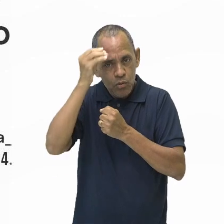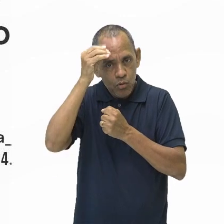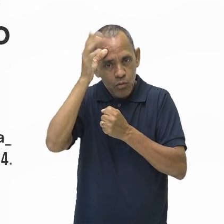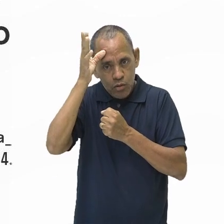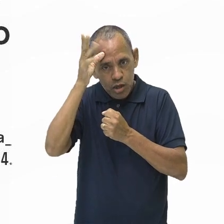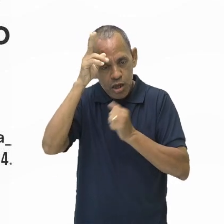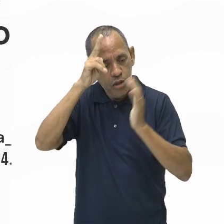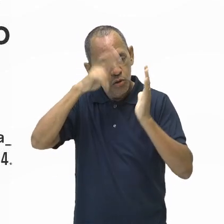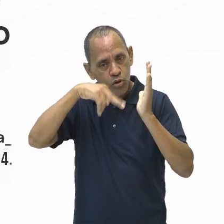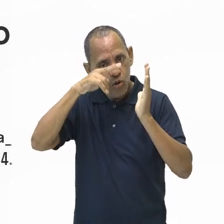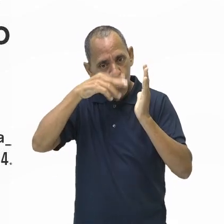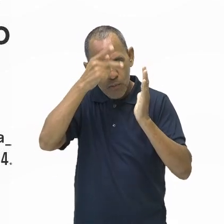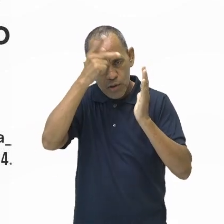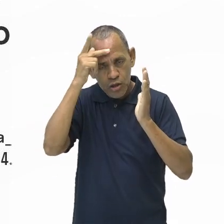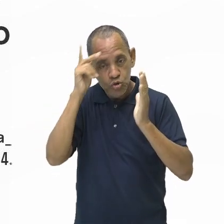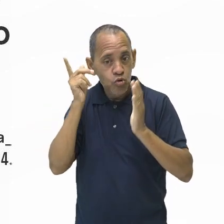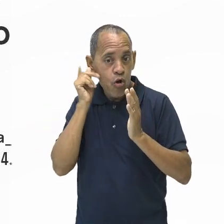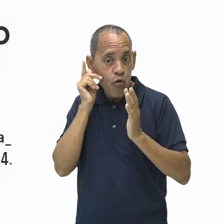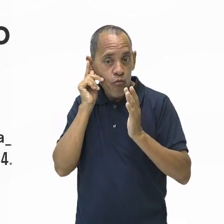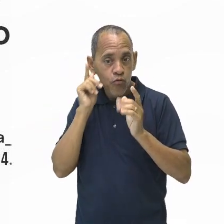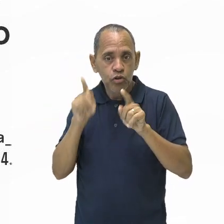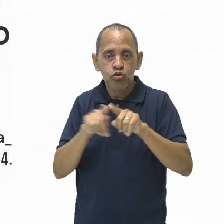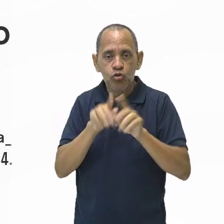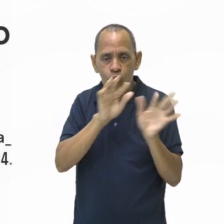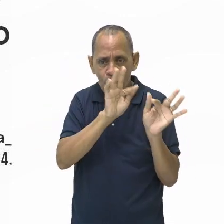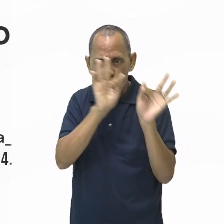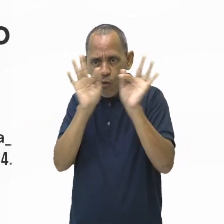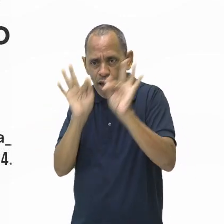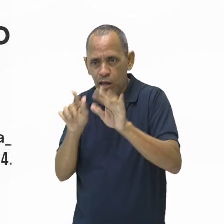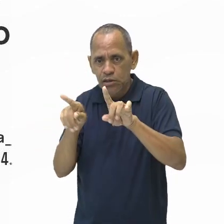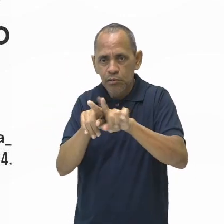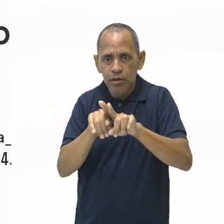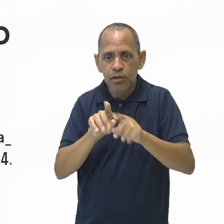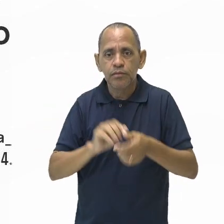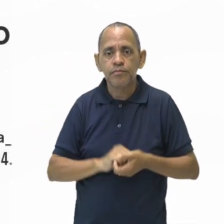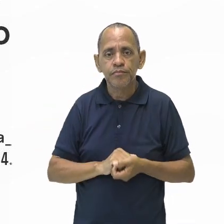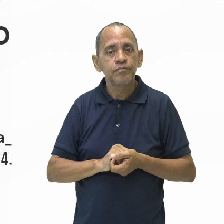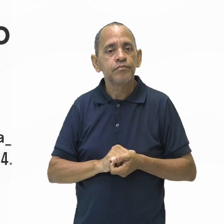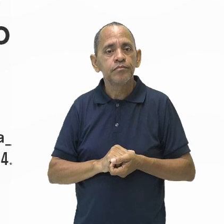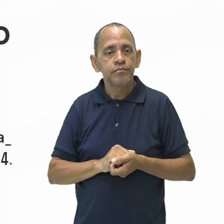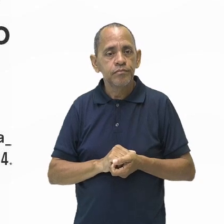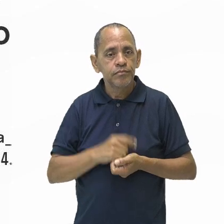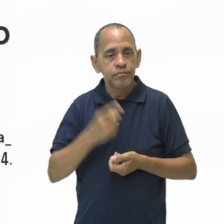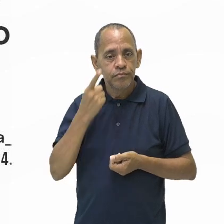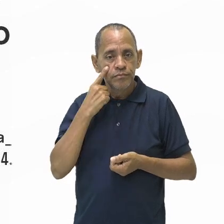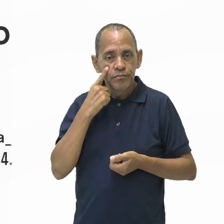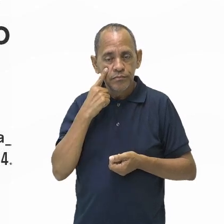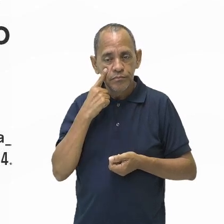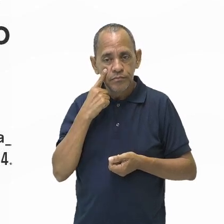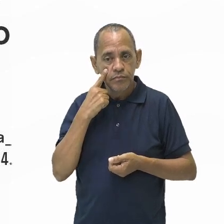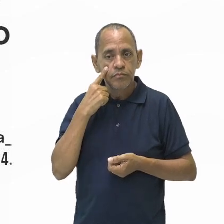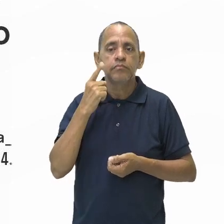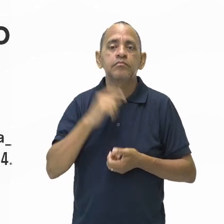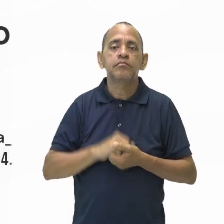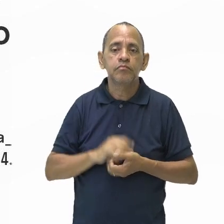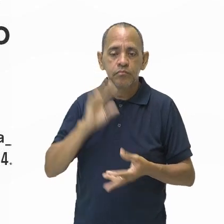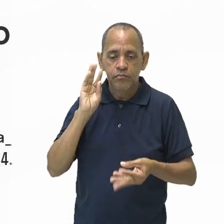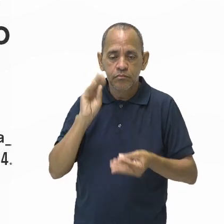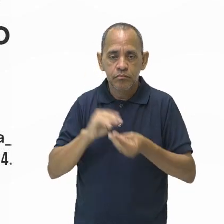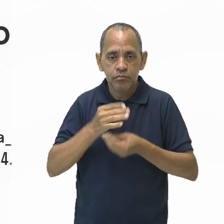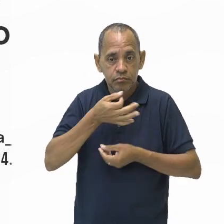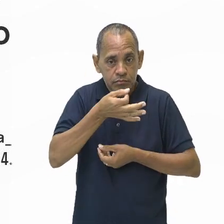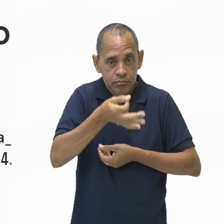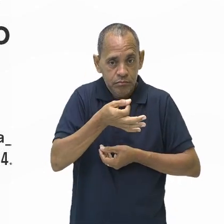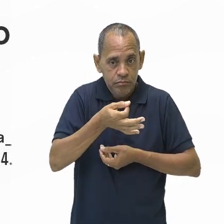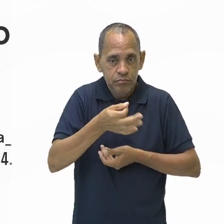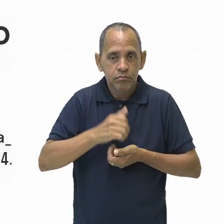do leitor, ouvinte e assistente, tá? Então, vejo que quando a gente fala de resenha, resumo, ou simplesmente resumo,